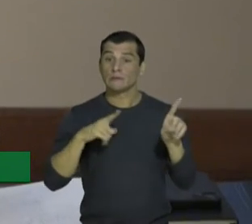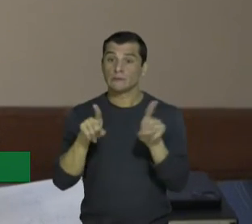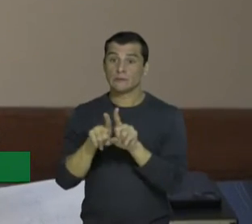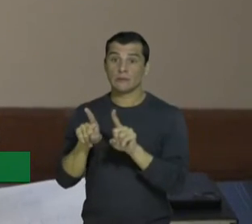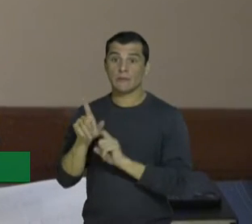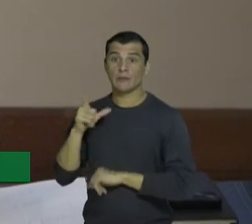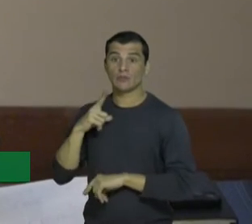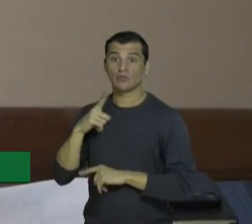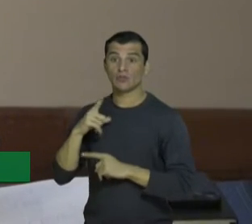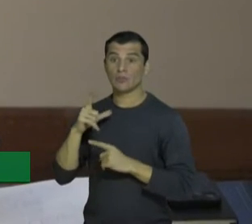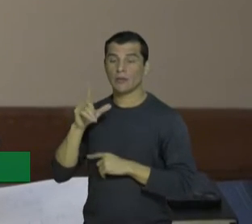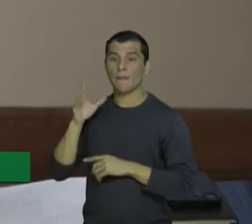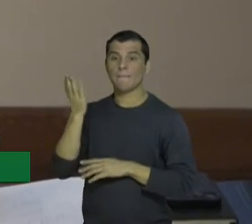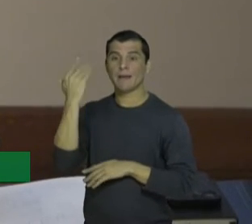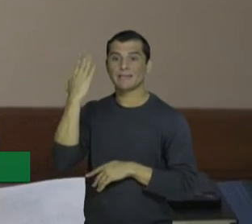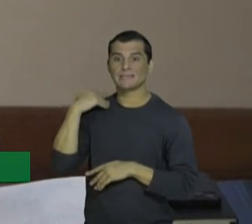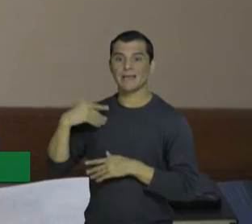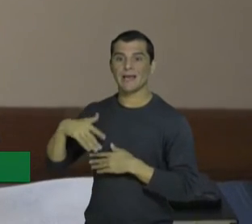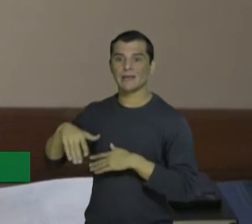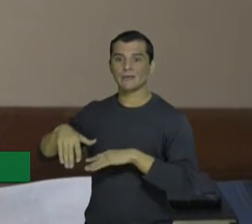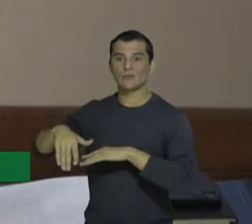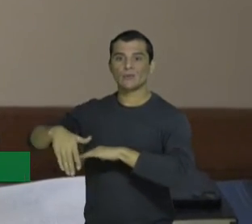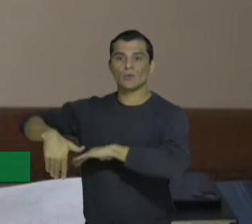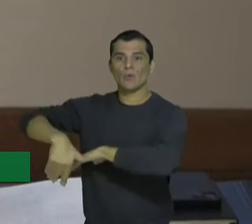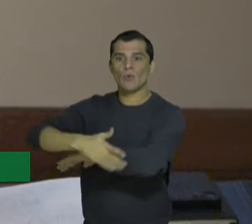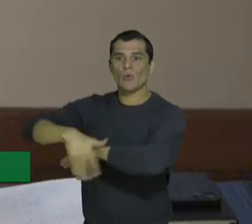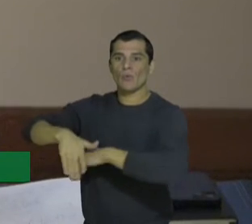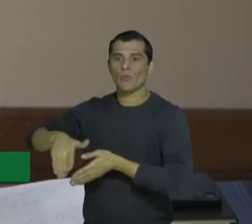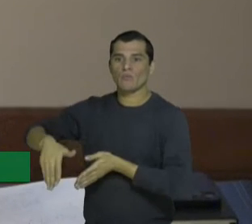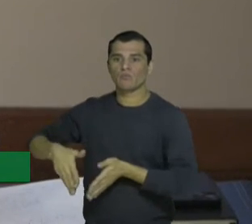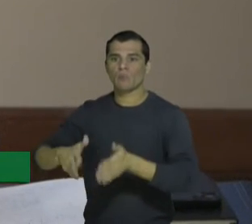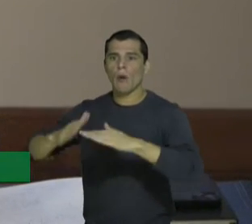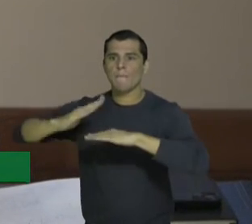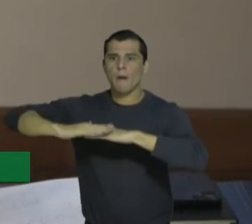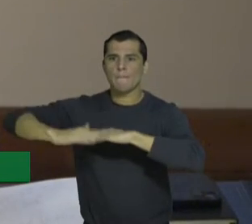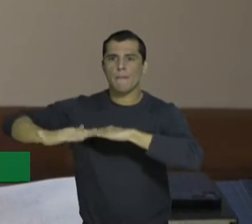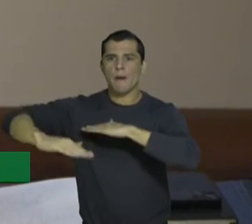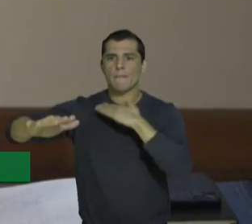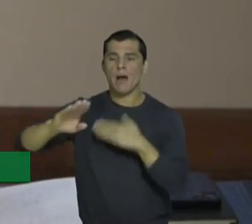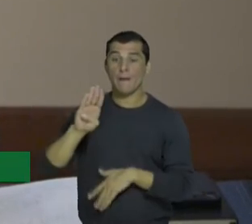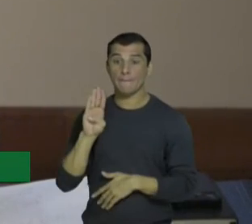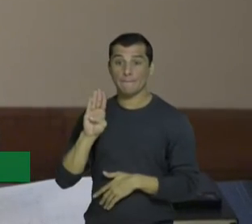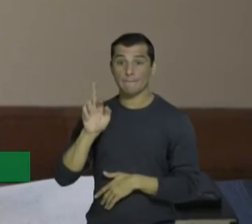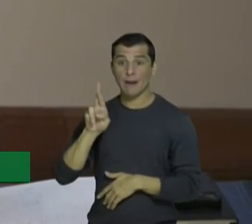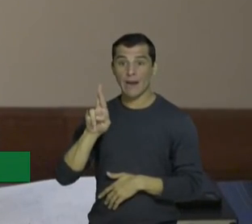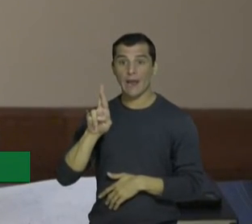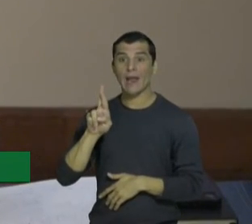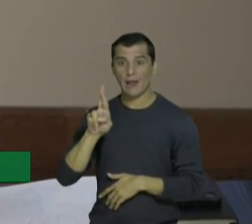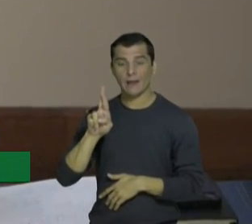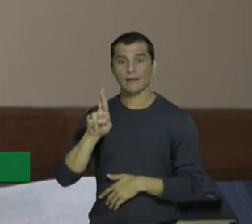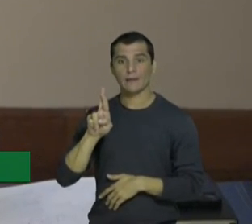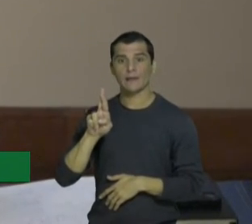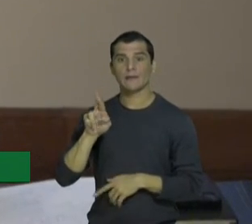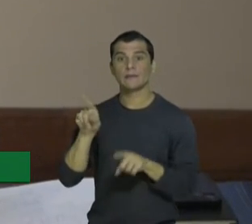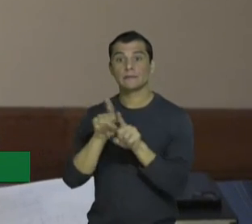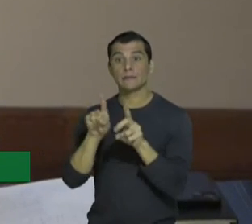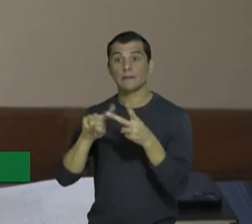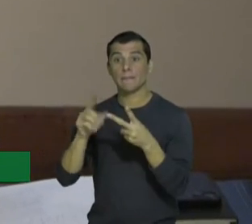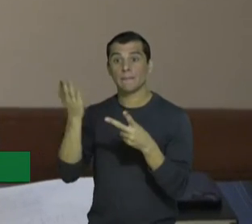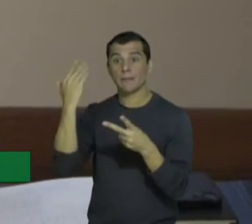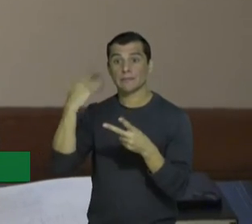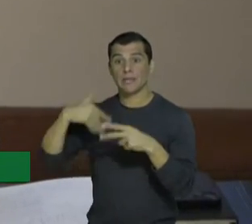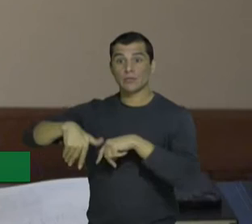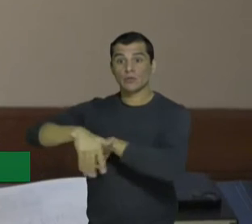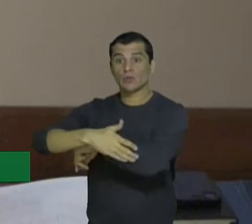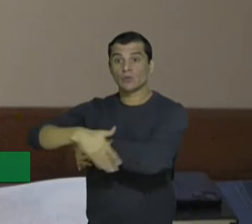br470 que hoje eh tá em situação muito crítica e a e a e o que era chamado de estrada antiga mas havia